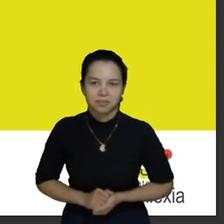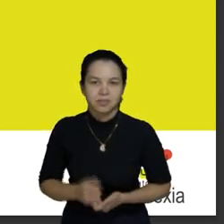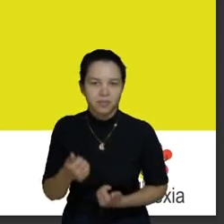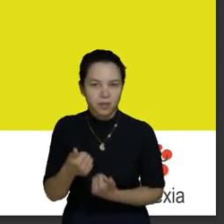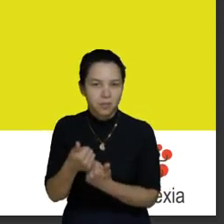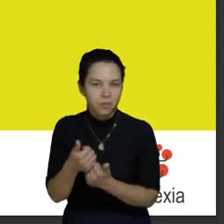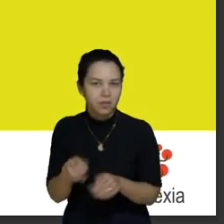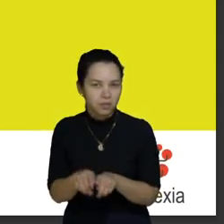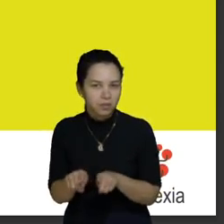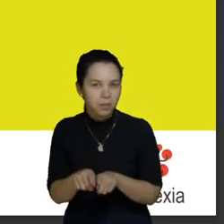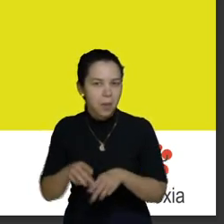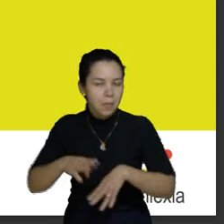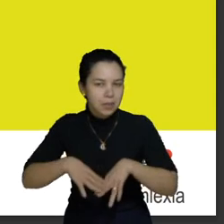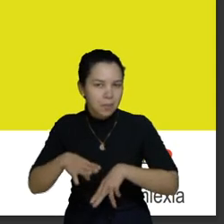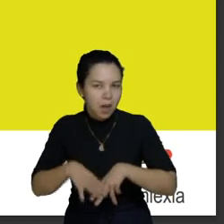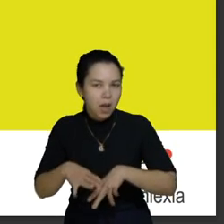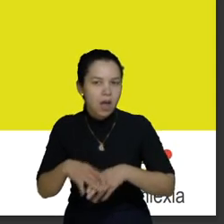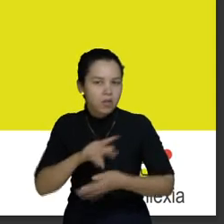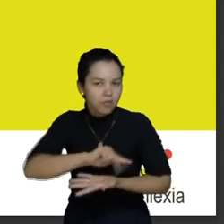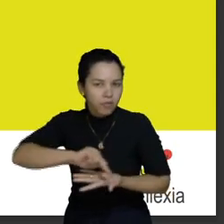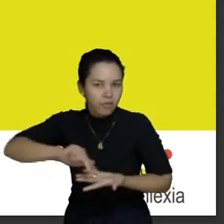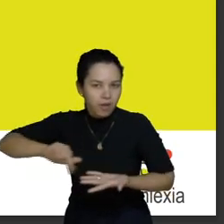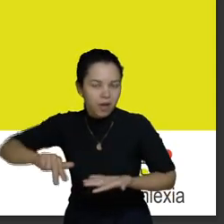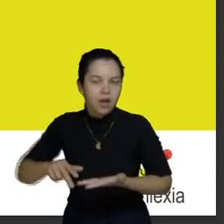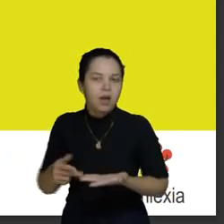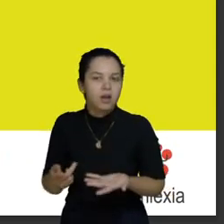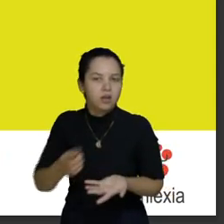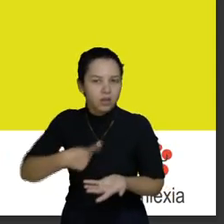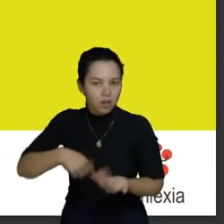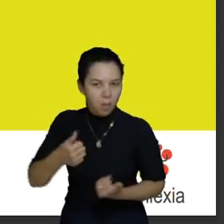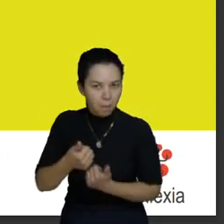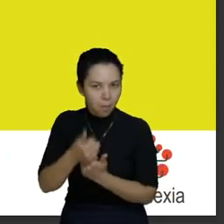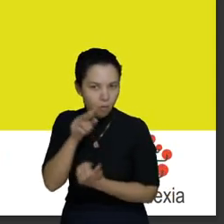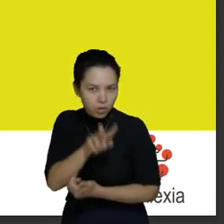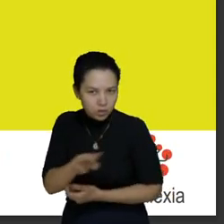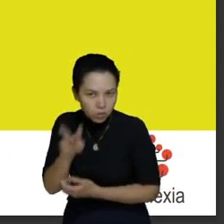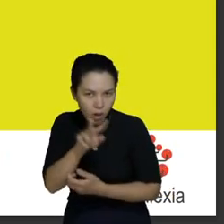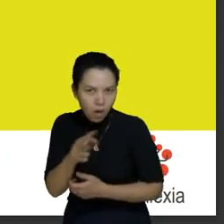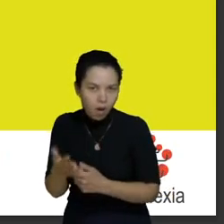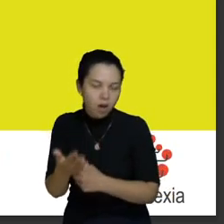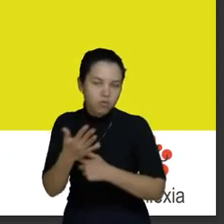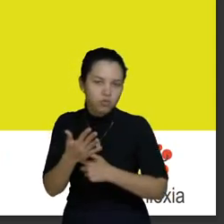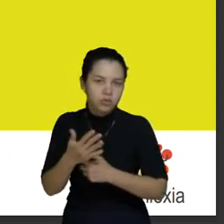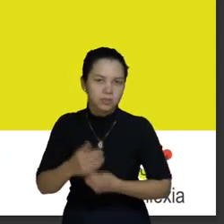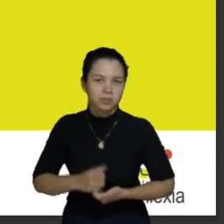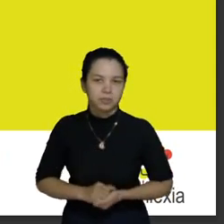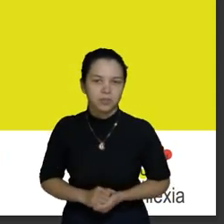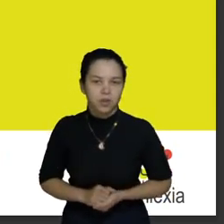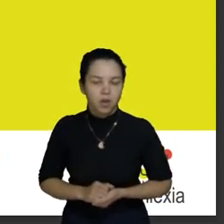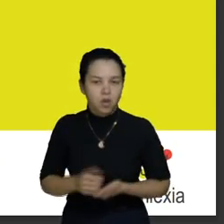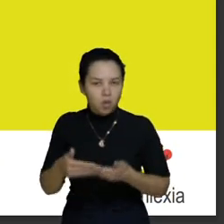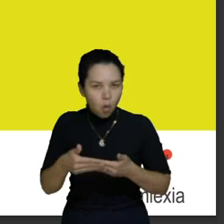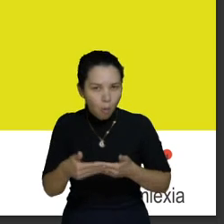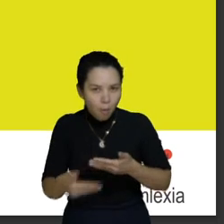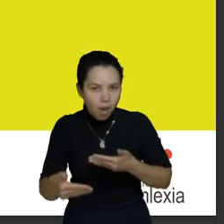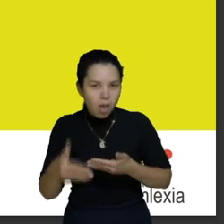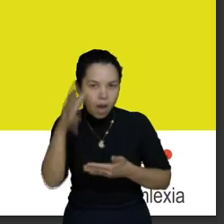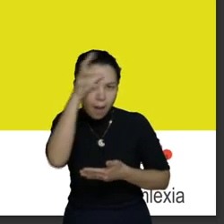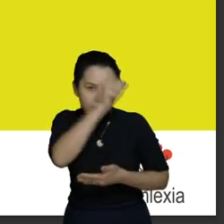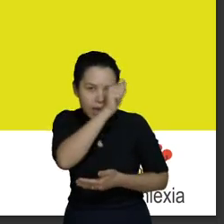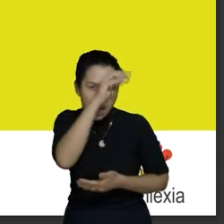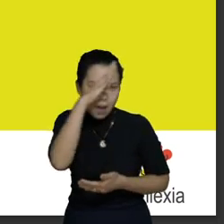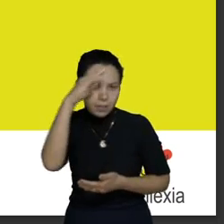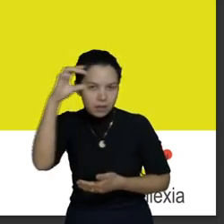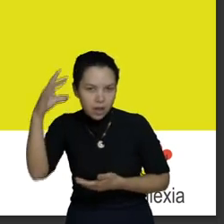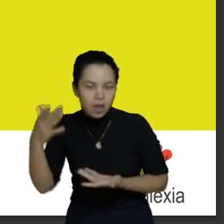questões da matemática e tudo mais sempre que eu posso ter apoio visual ajuda então no começo da alfabetização aquela